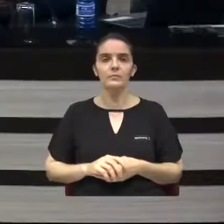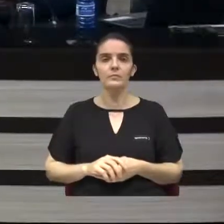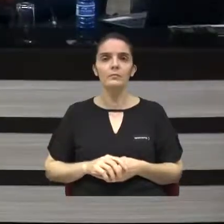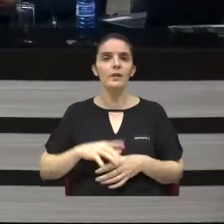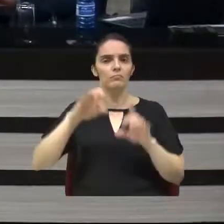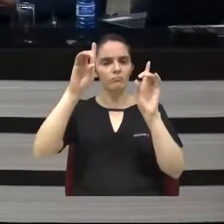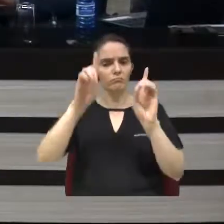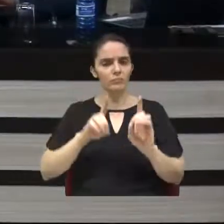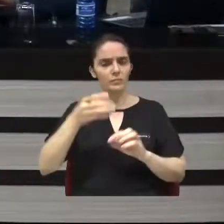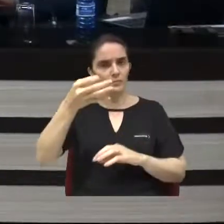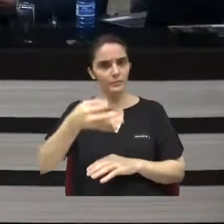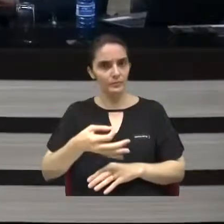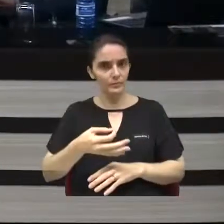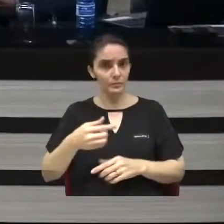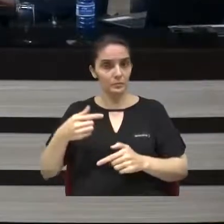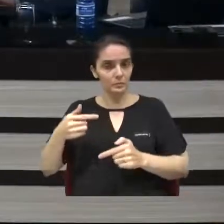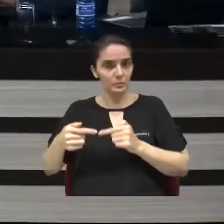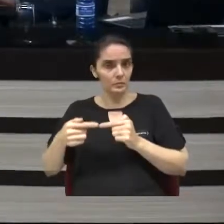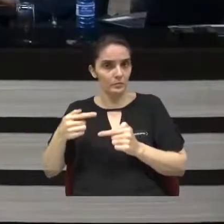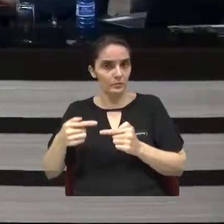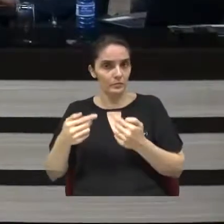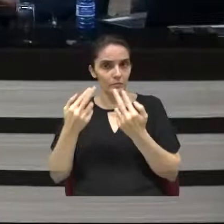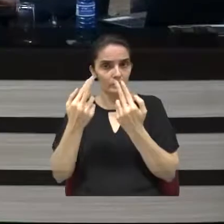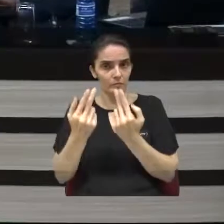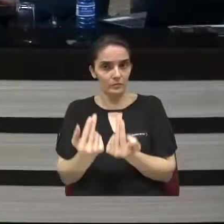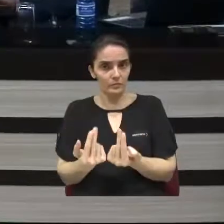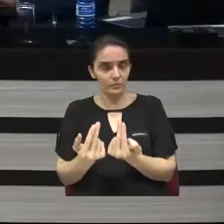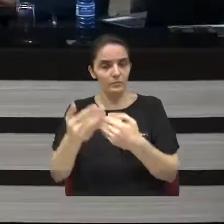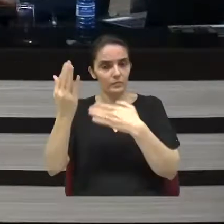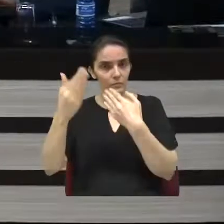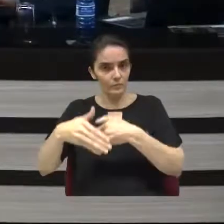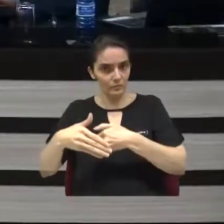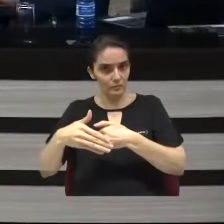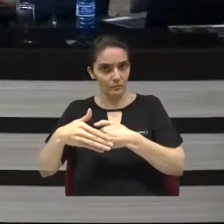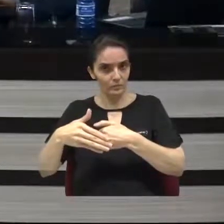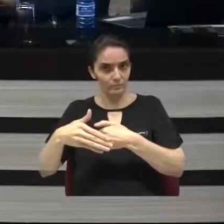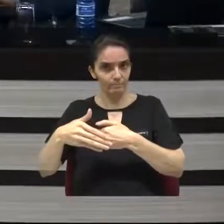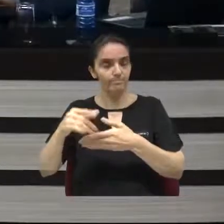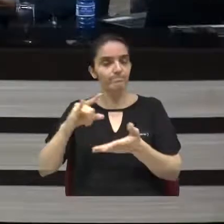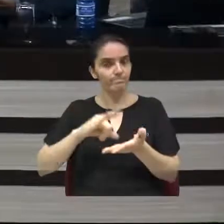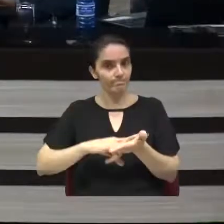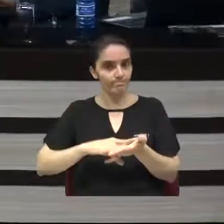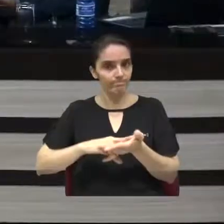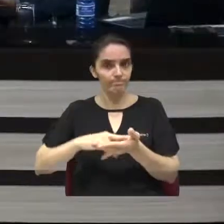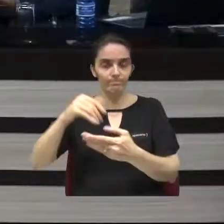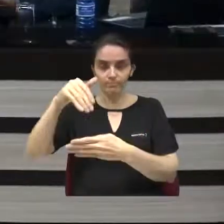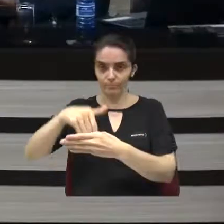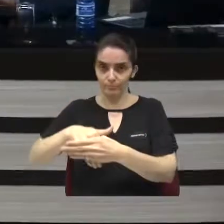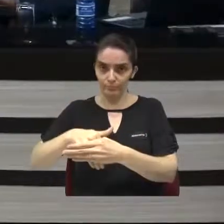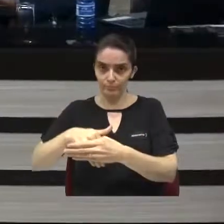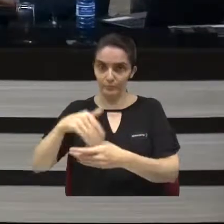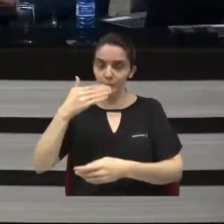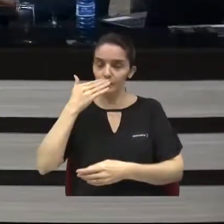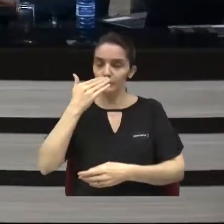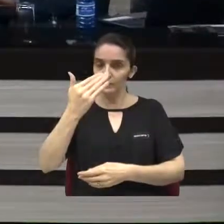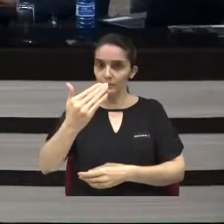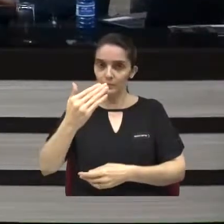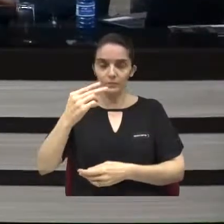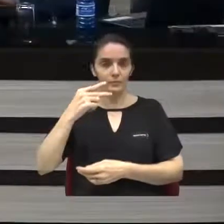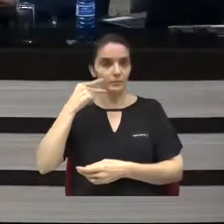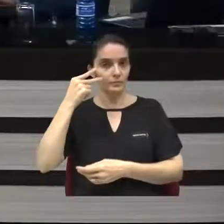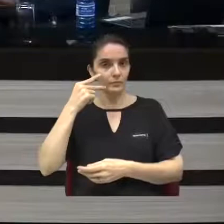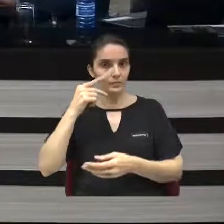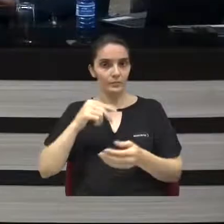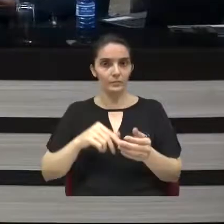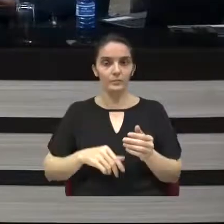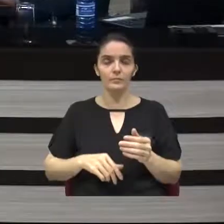direitos políticos, conforme comprova a certidão da Justiça Eleitoral, em anexo, vem a presença de Vossa Excelência, com